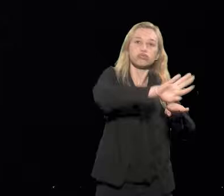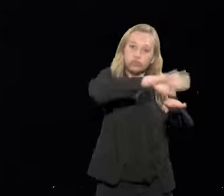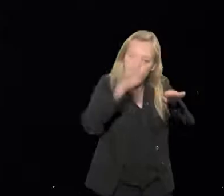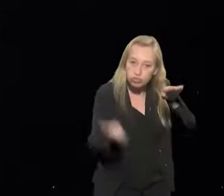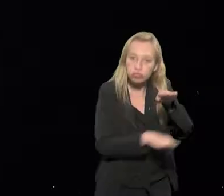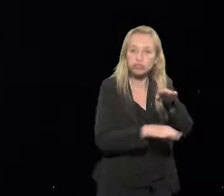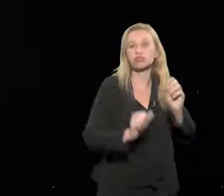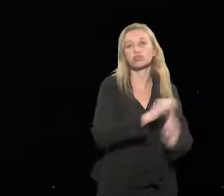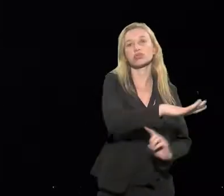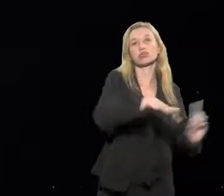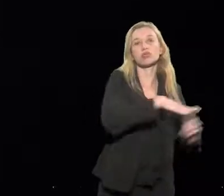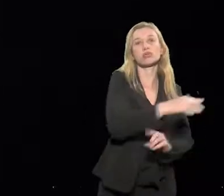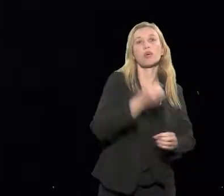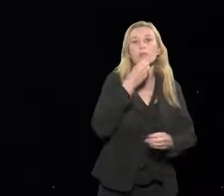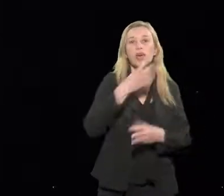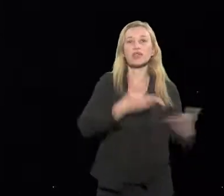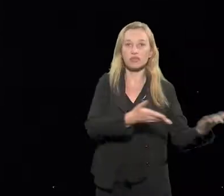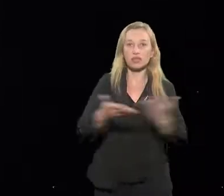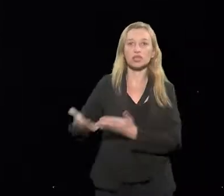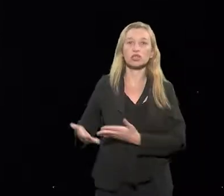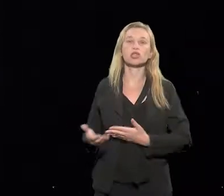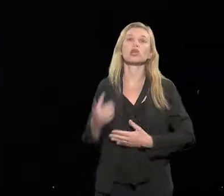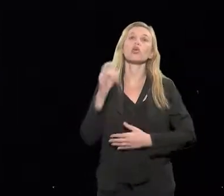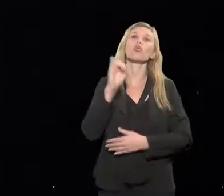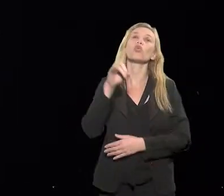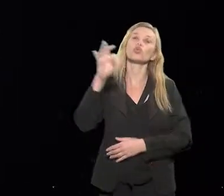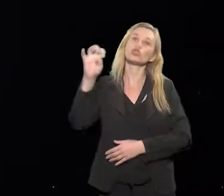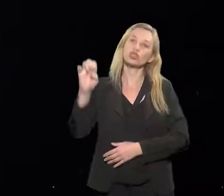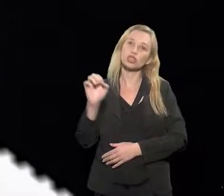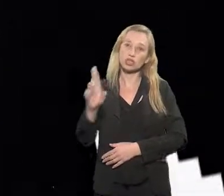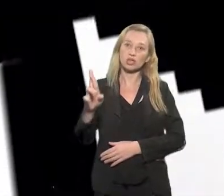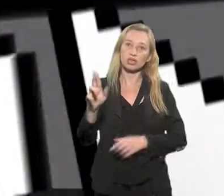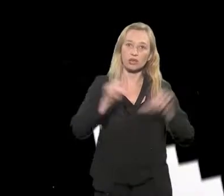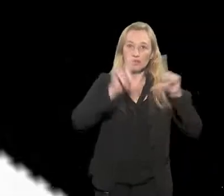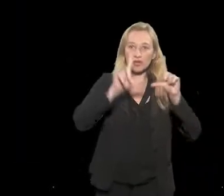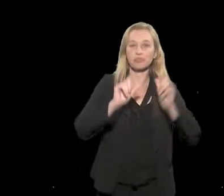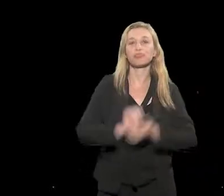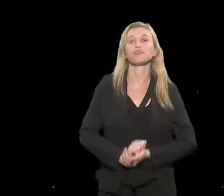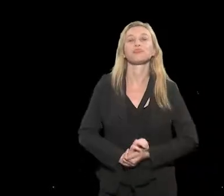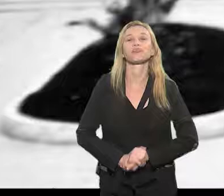a inferiorização social. Sejam bem-vindos ao CUTN na TV.